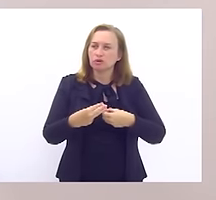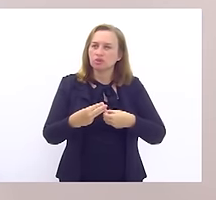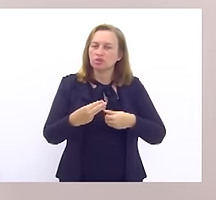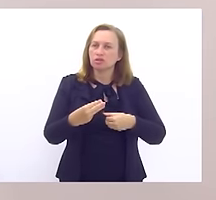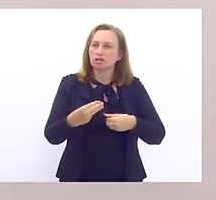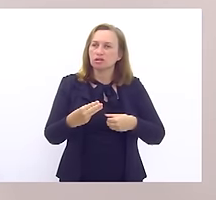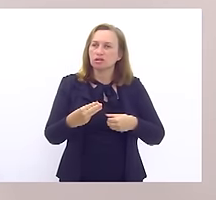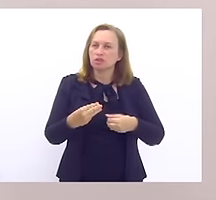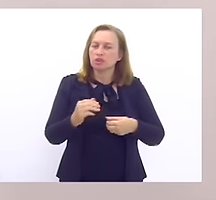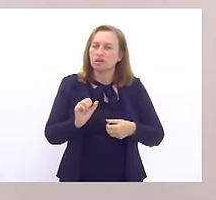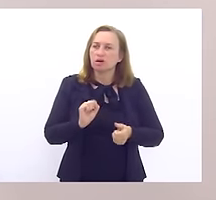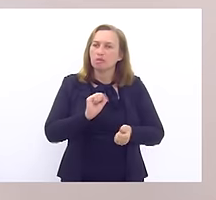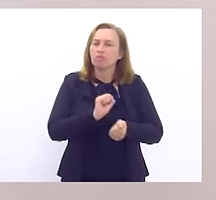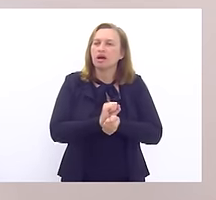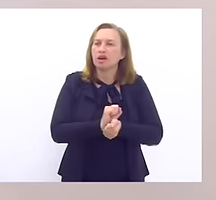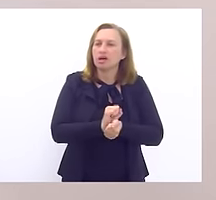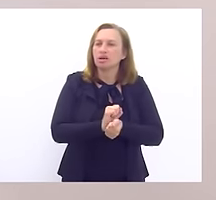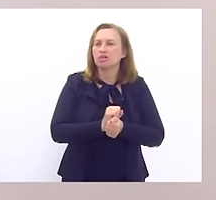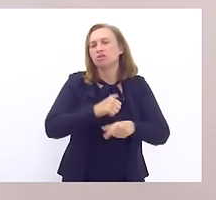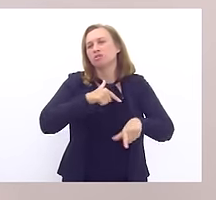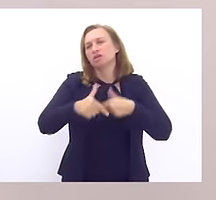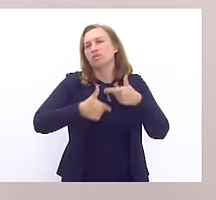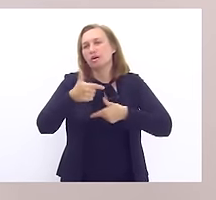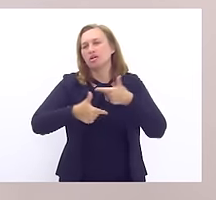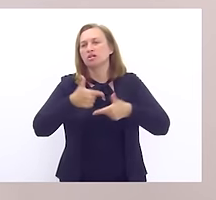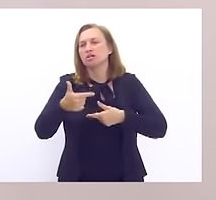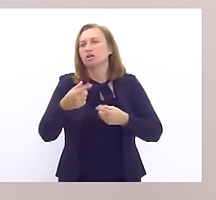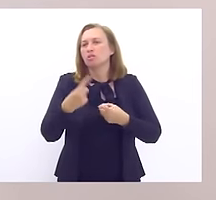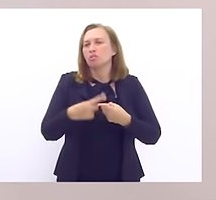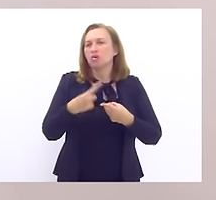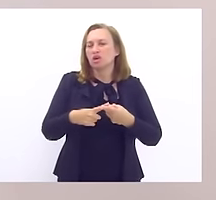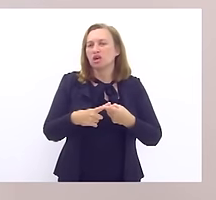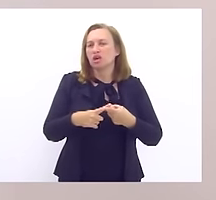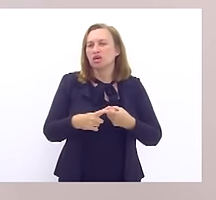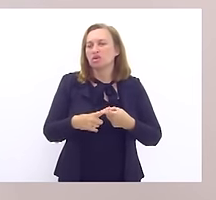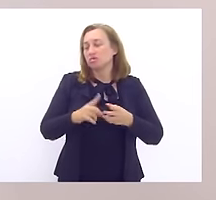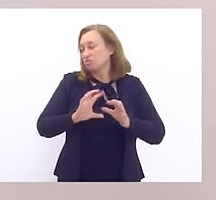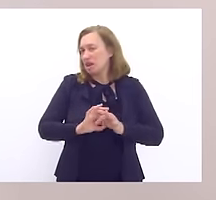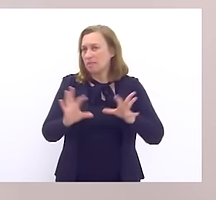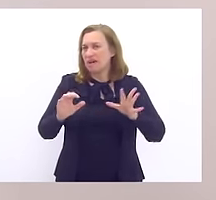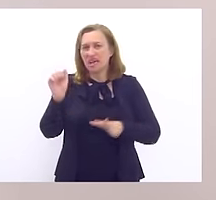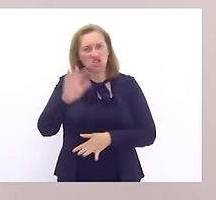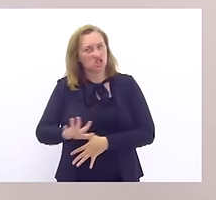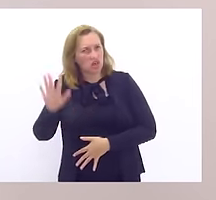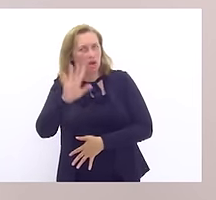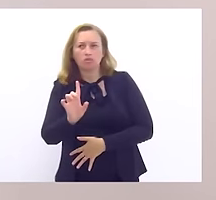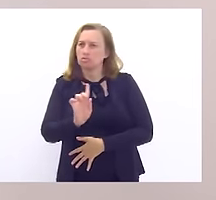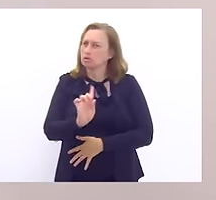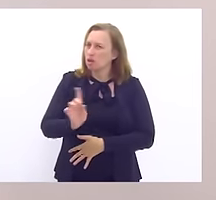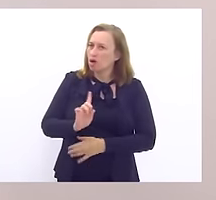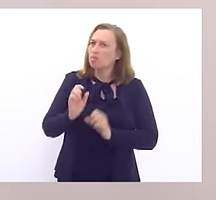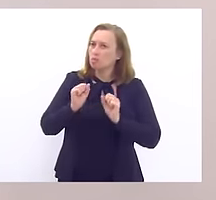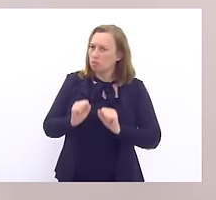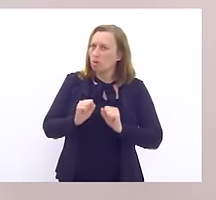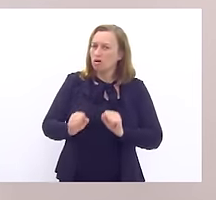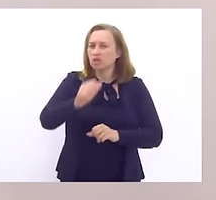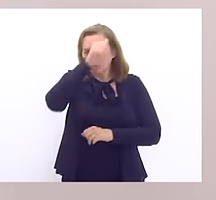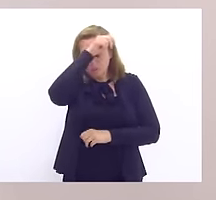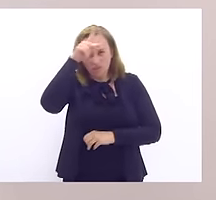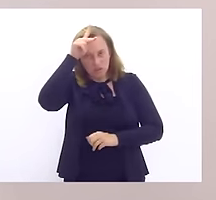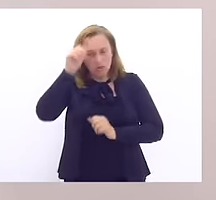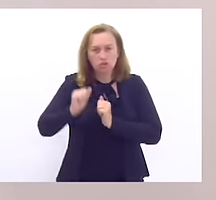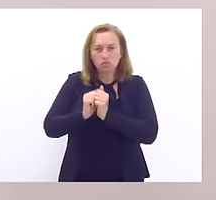porque a gente não tá com isso liberando geral pelo contrário Detran quiser fazê-lo pode fazer com a polícia militar